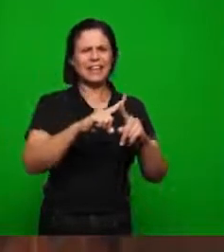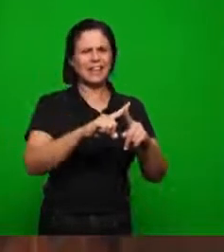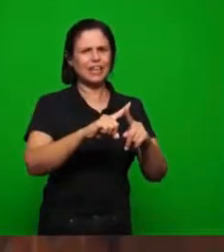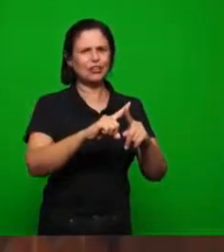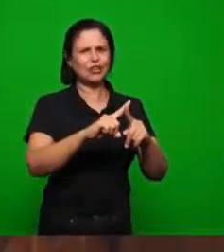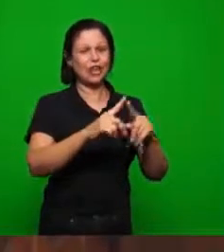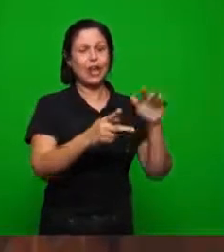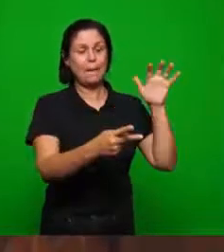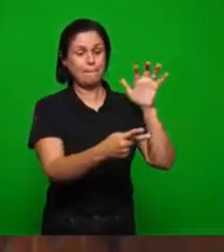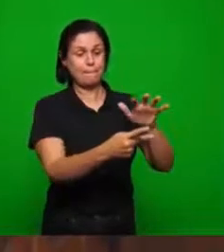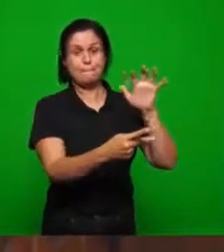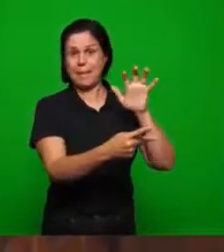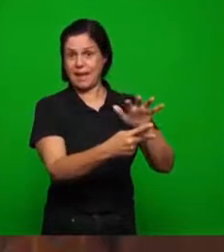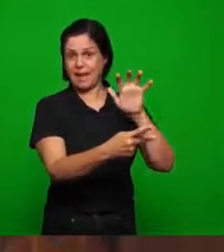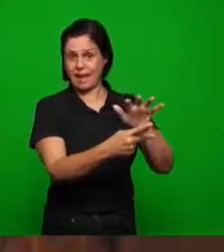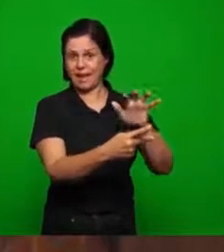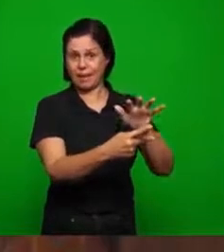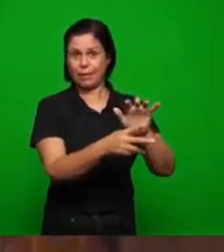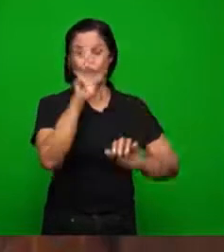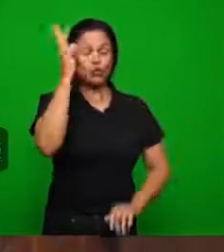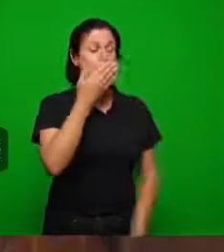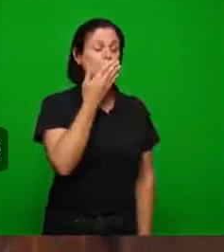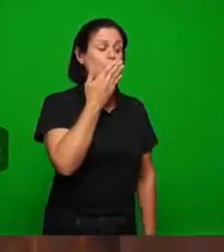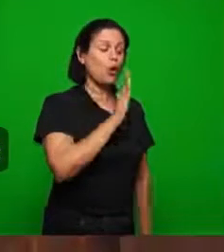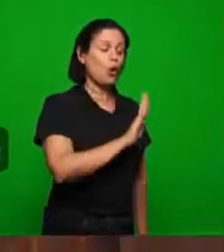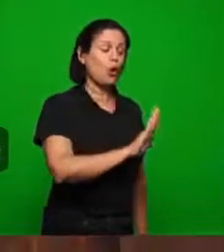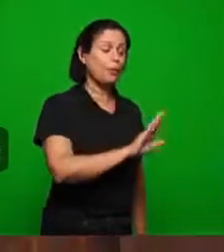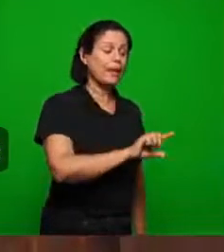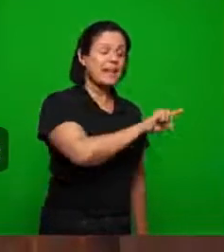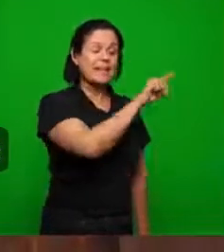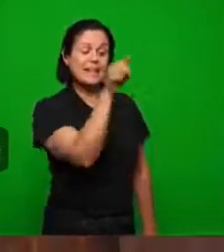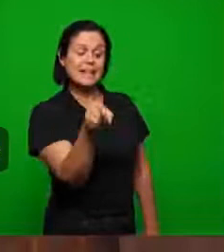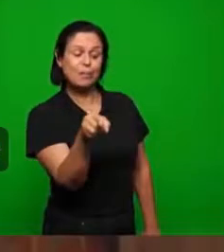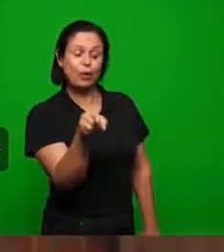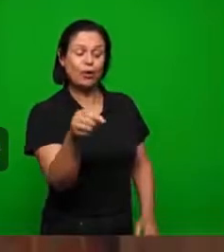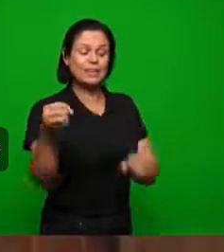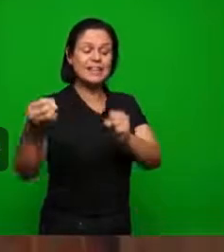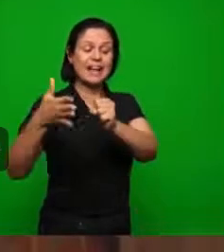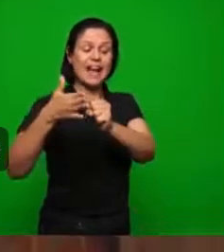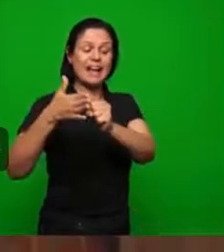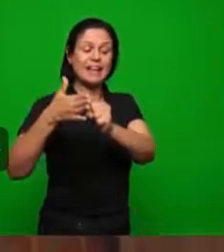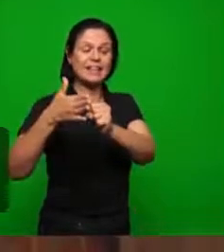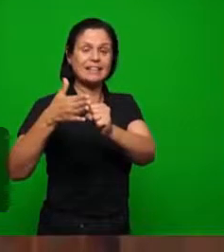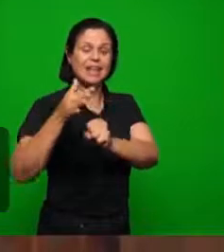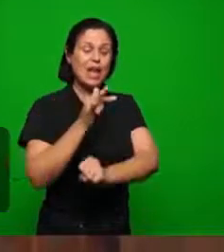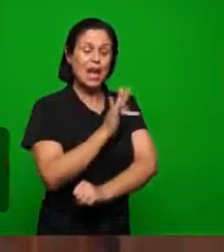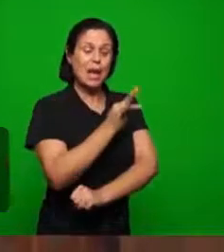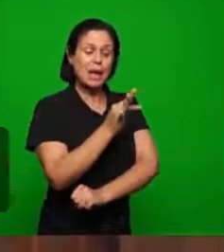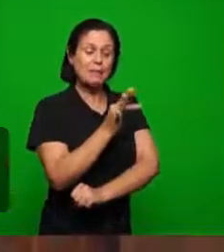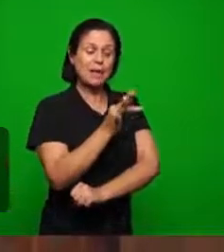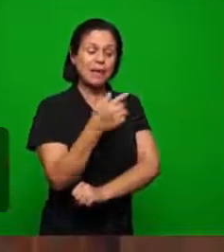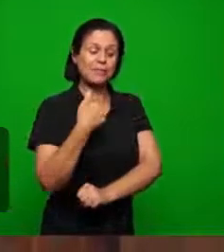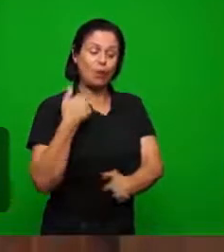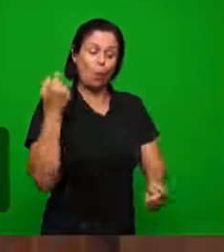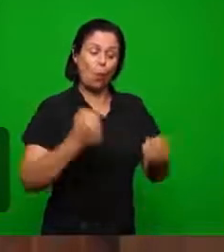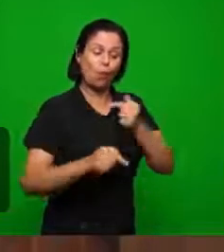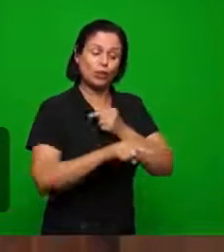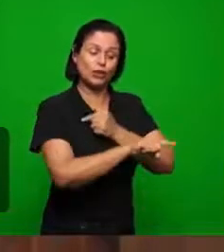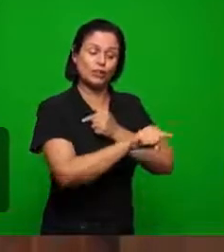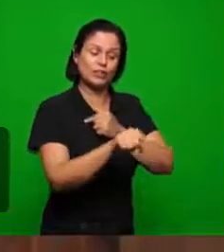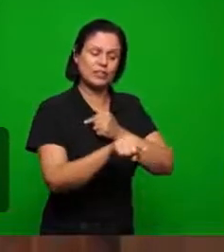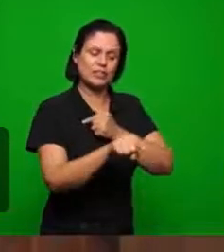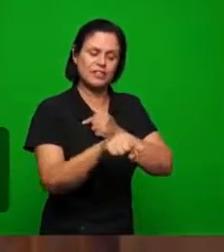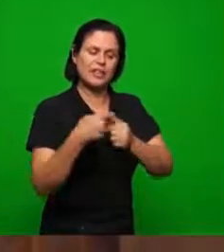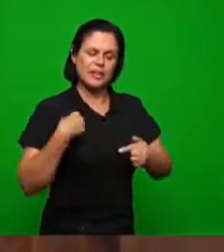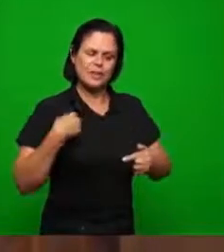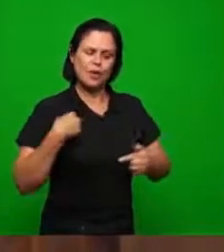Lá em Pérgamo, o Senhor faz a promessa de que lá em Sardes, à frente, o Senhor diz, em breve virei a ti e contra